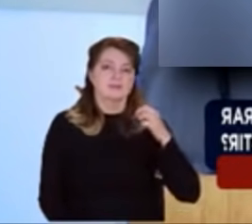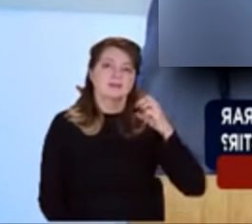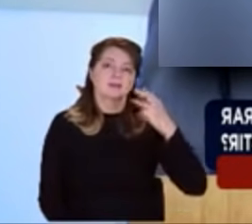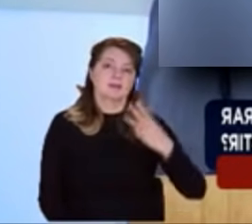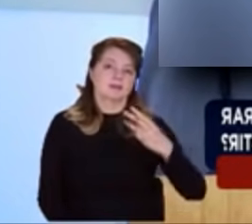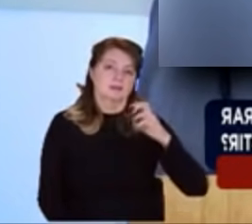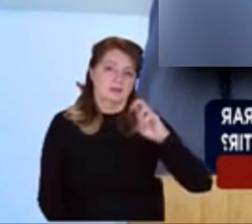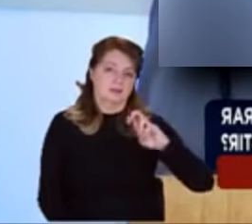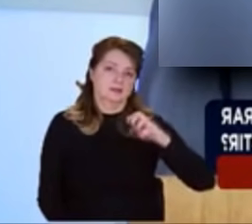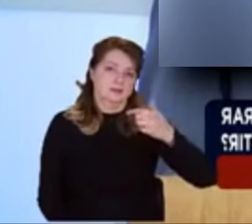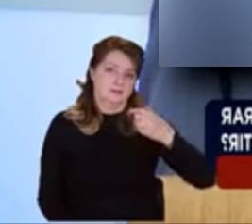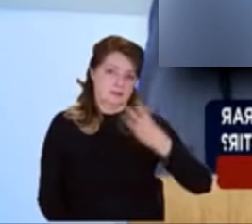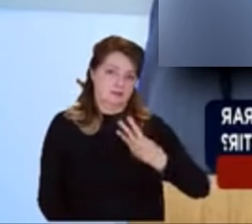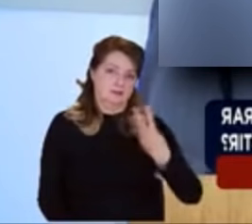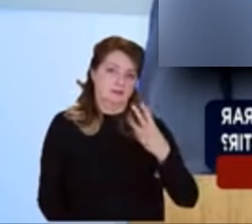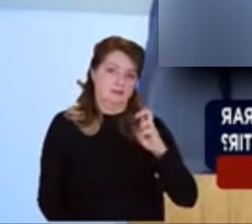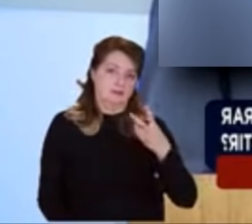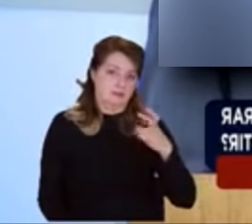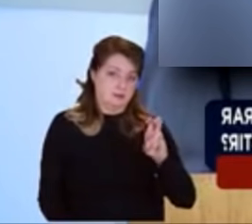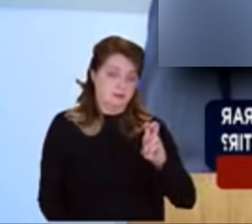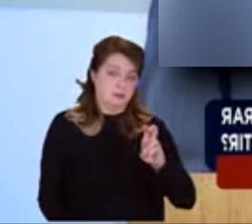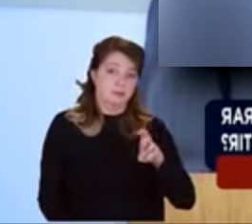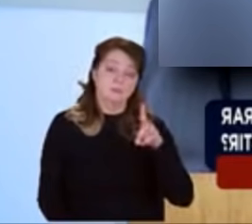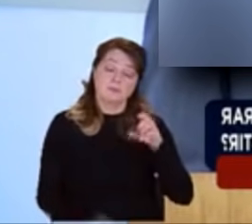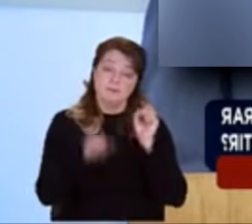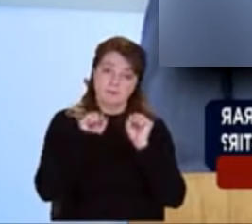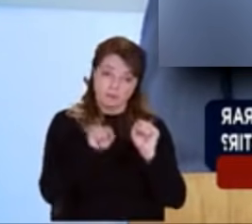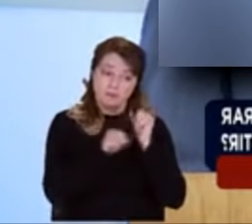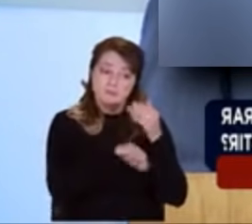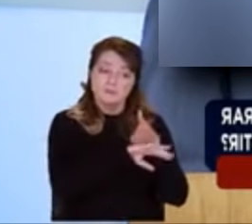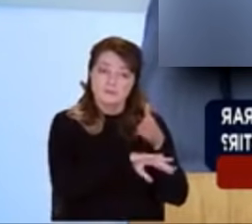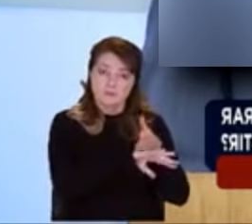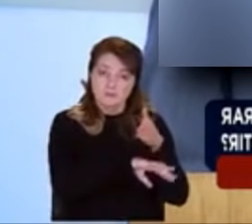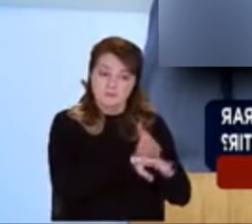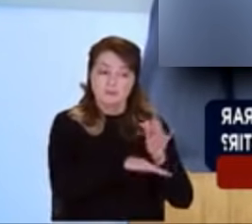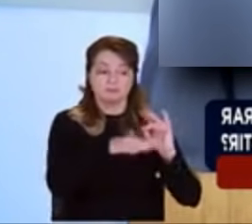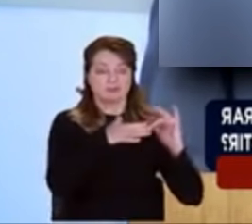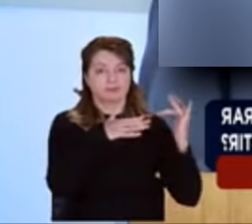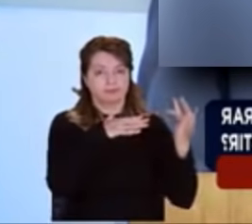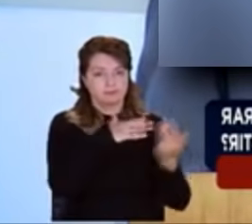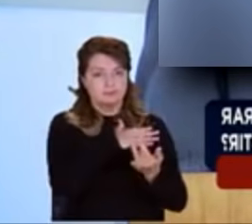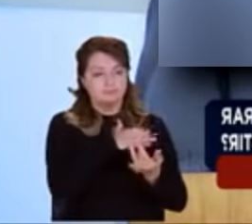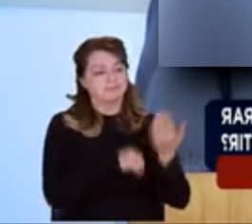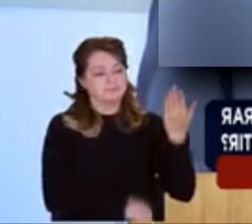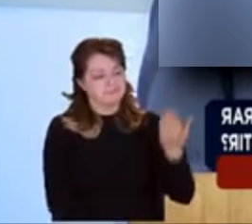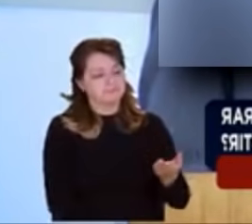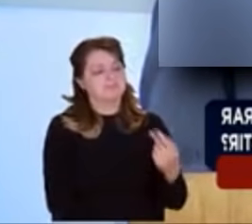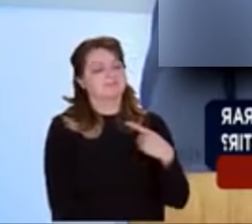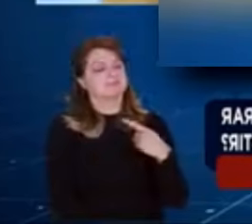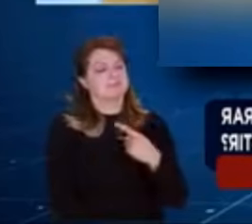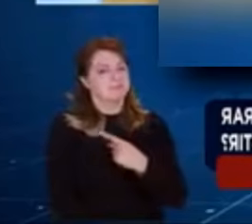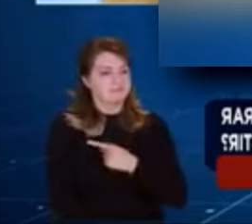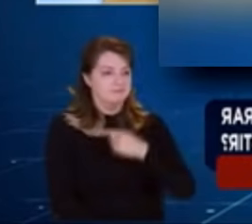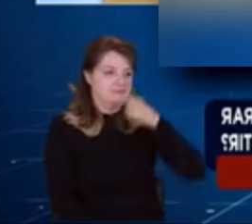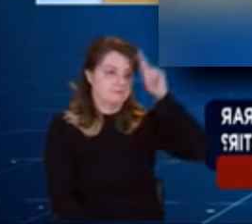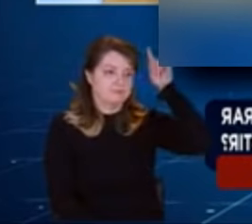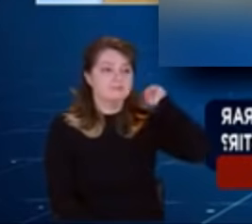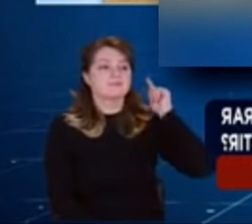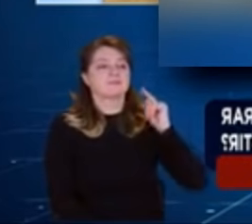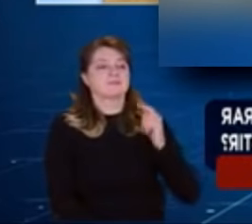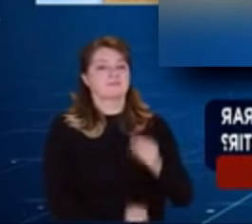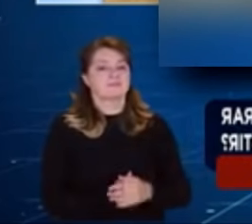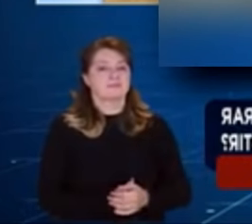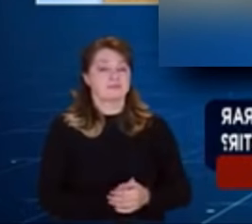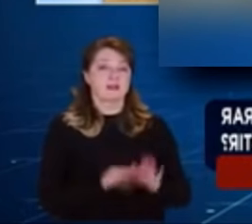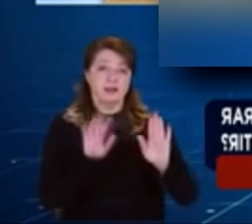né? Esse programa Fala Que Eu Te Escuto é o programa que dá pena de estar na TV aberta, meu irmão. Sendo tomado por fanáticos religiosos da Igreja